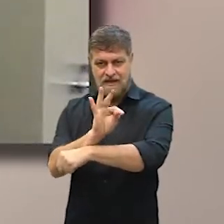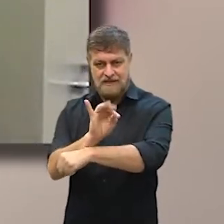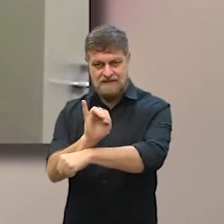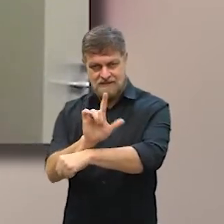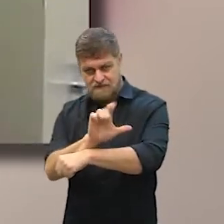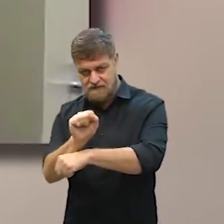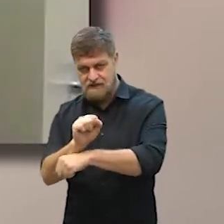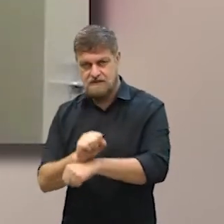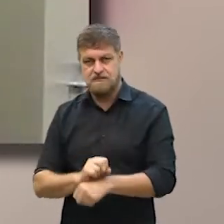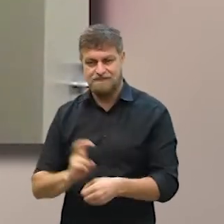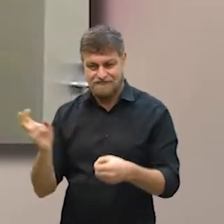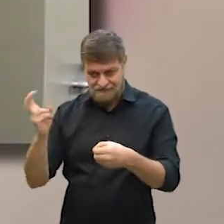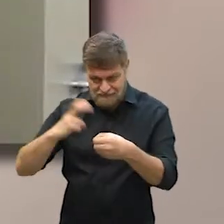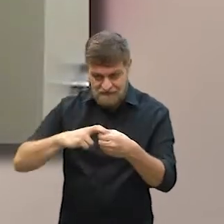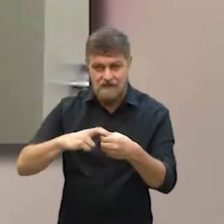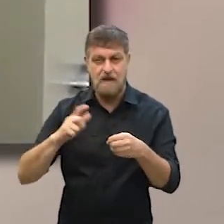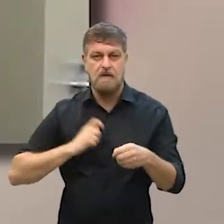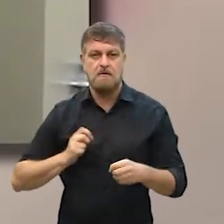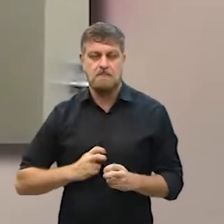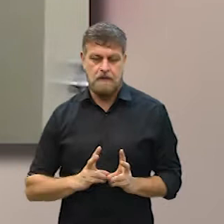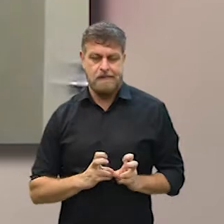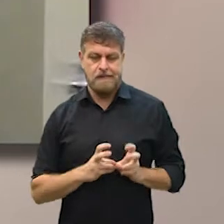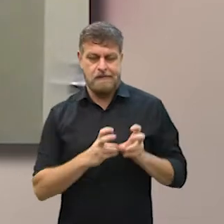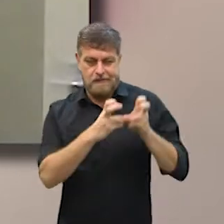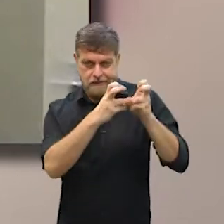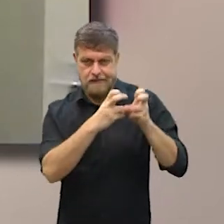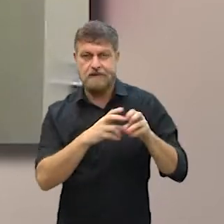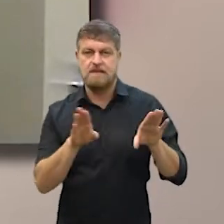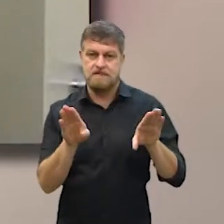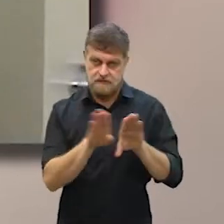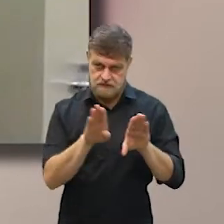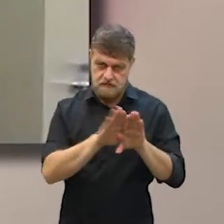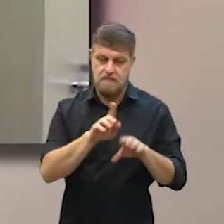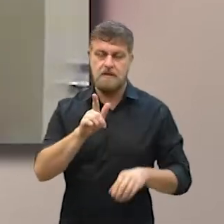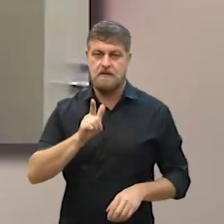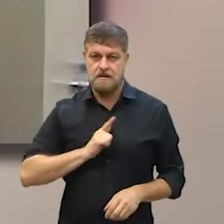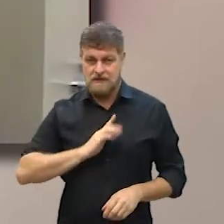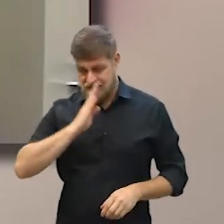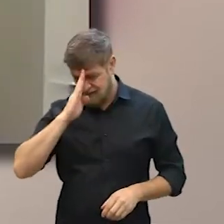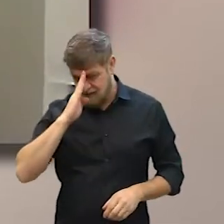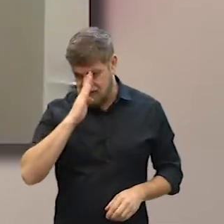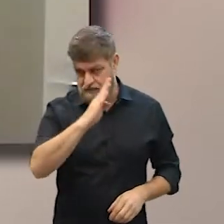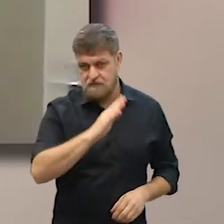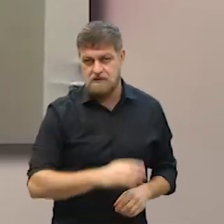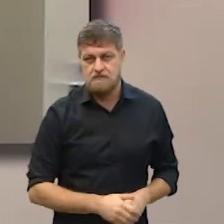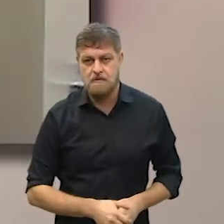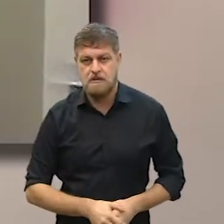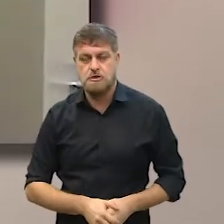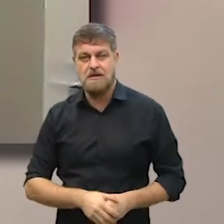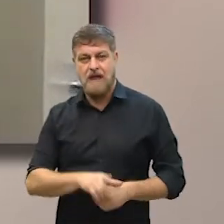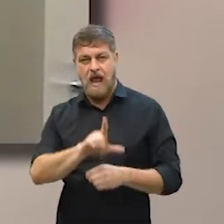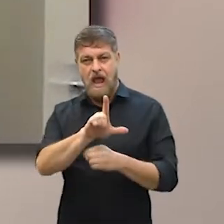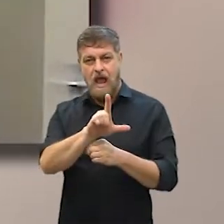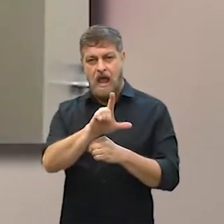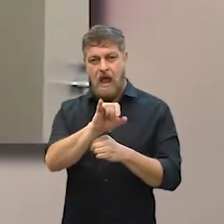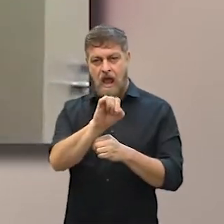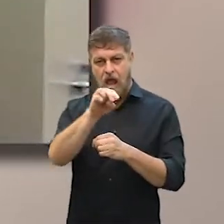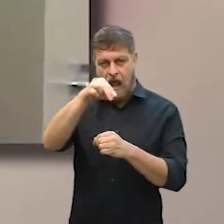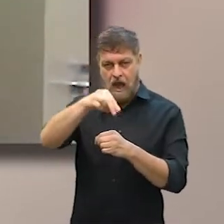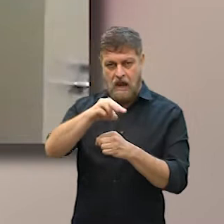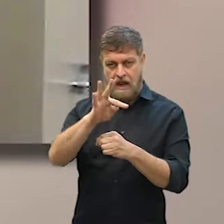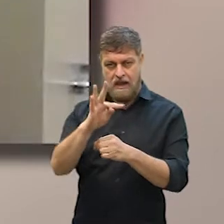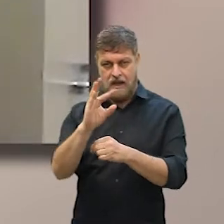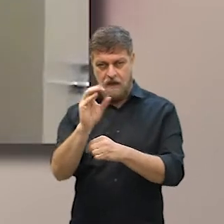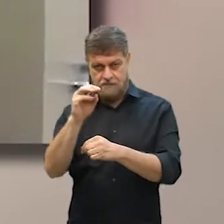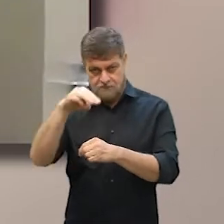por exemplo infecções virais tumores assinale a opção em que tomou esse tipo de linfoma não